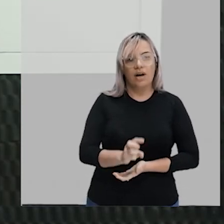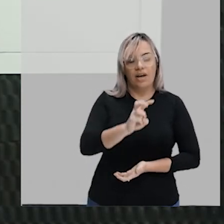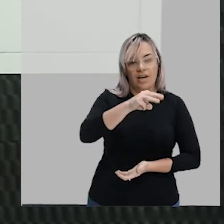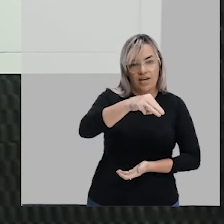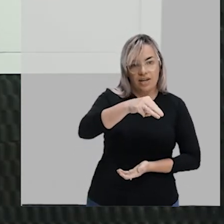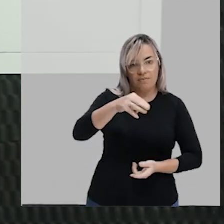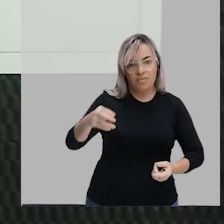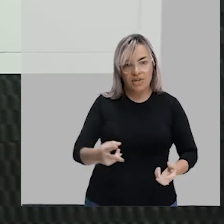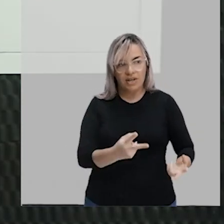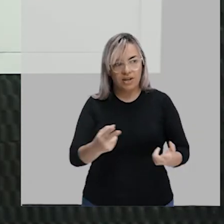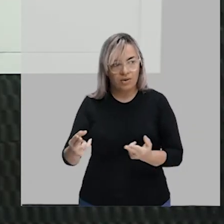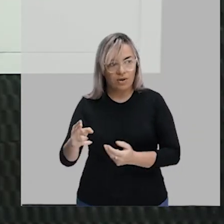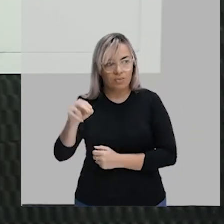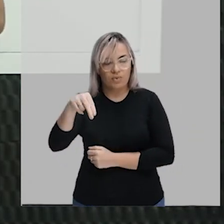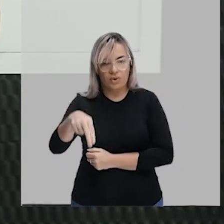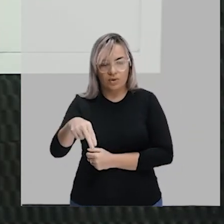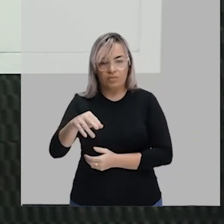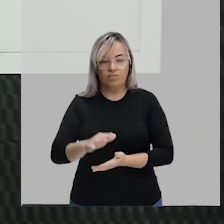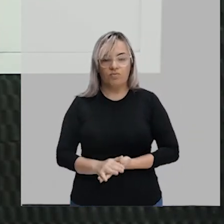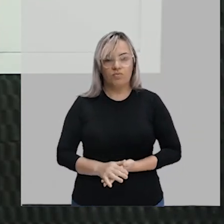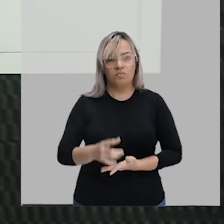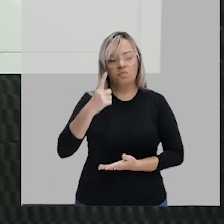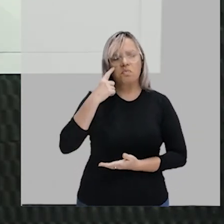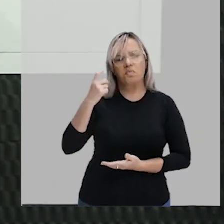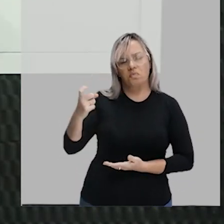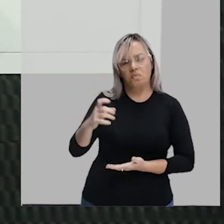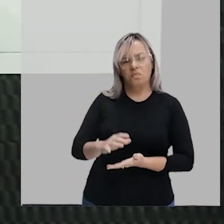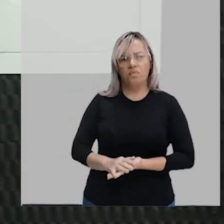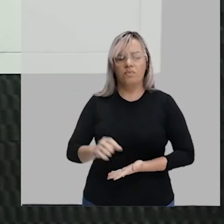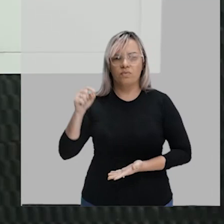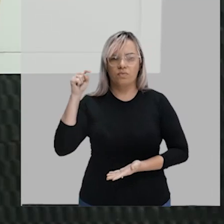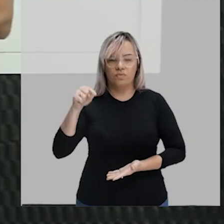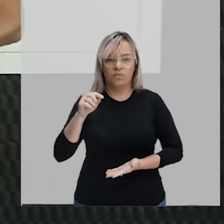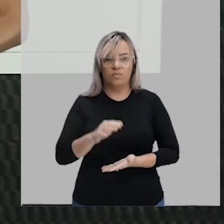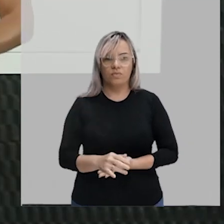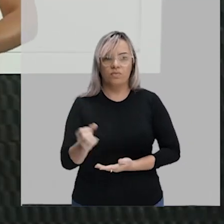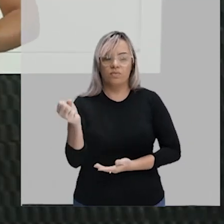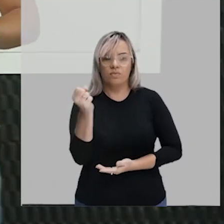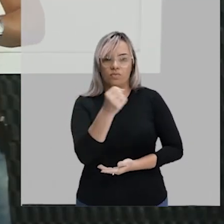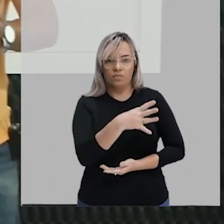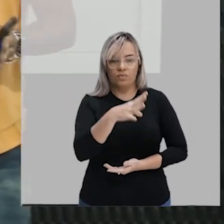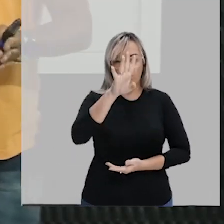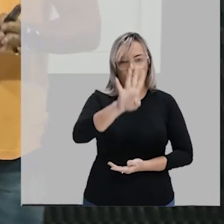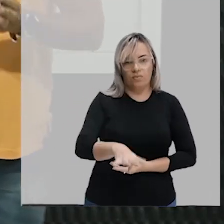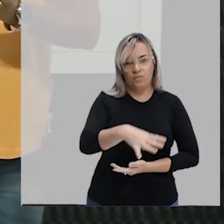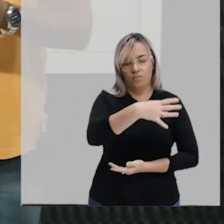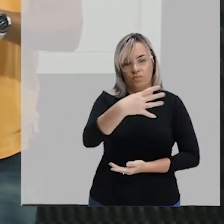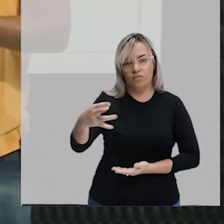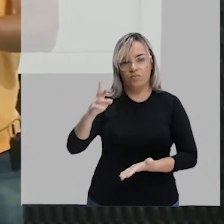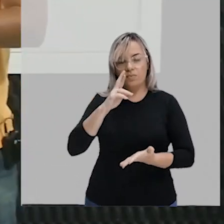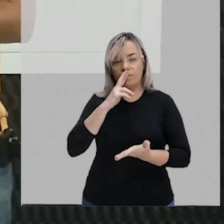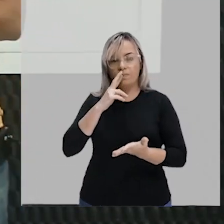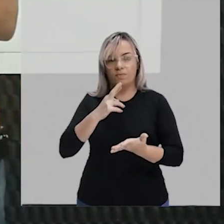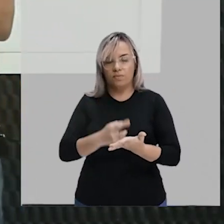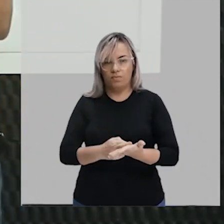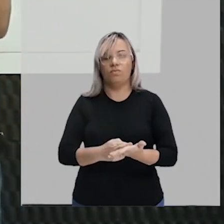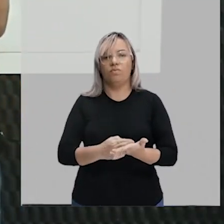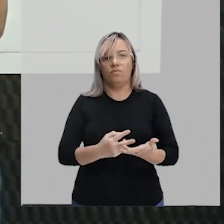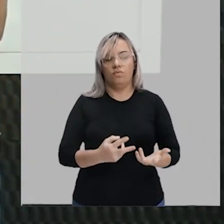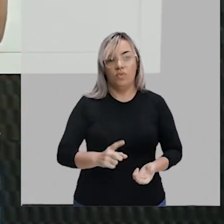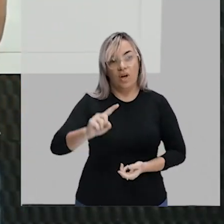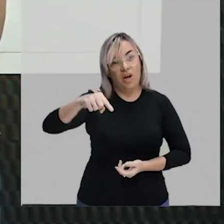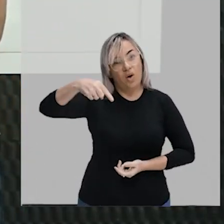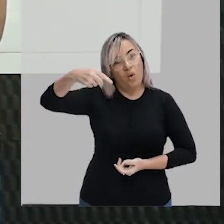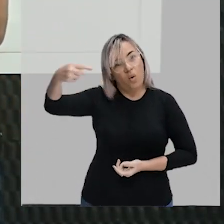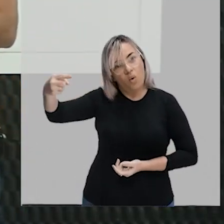condição. E aí, turma, o interessante de tudo é o seguinte: e essa nova matriz, porque o resultado de uma matriz é também uma